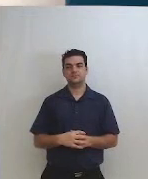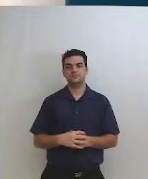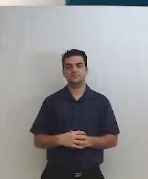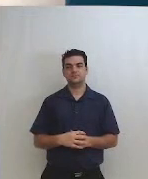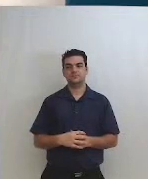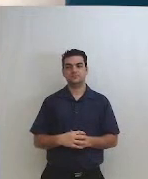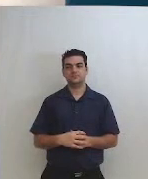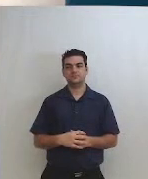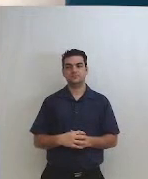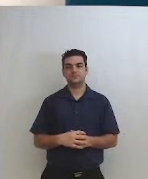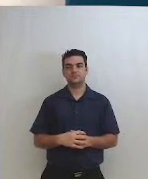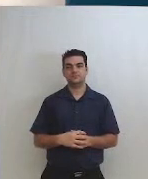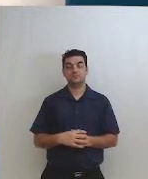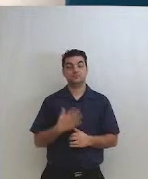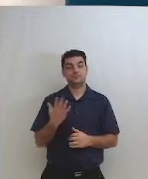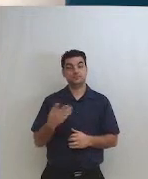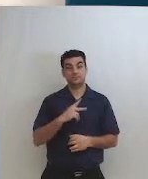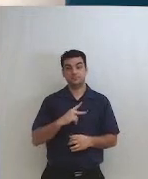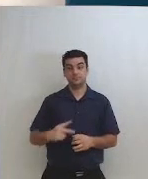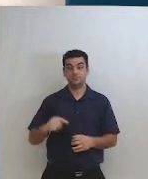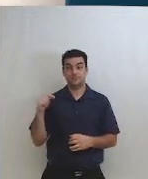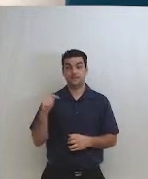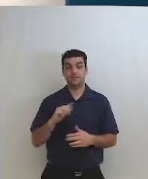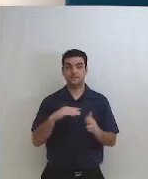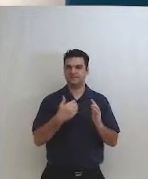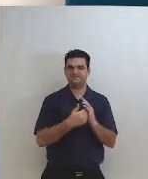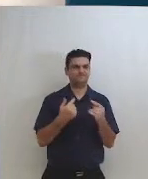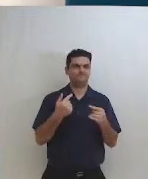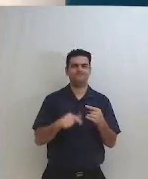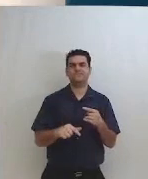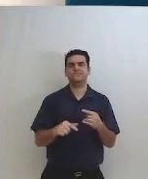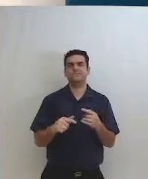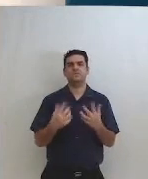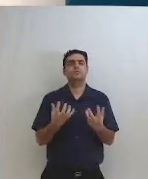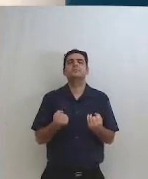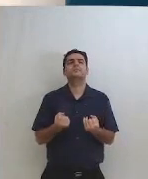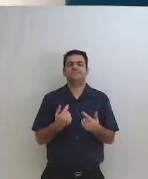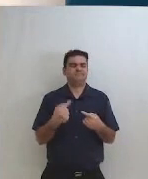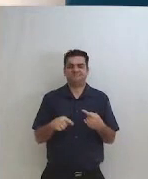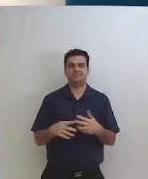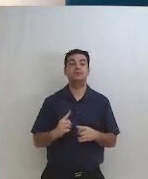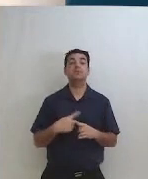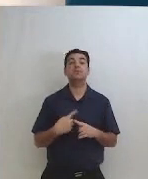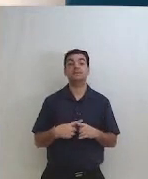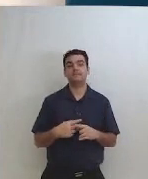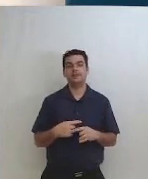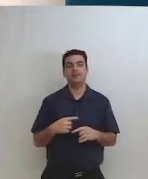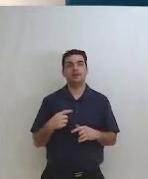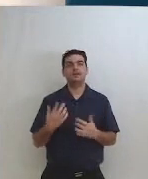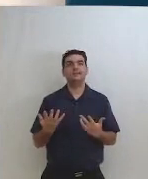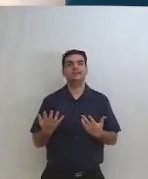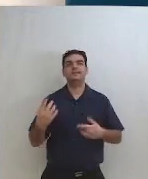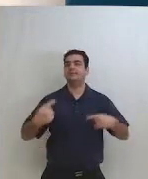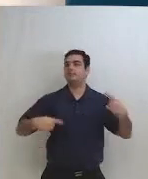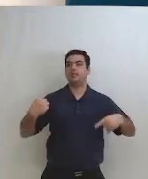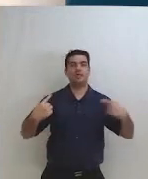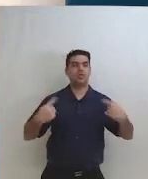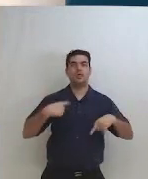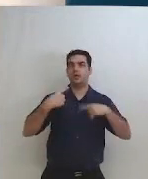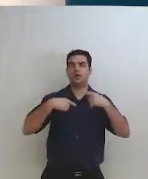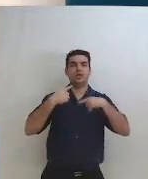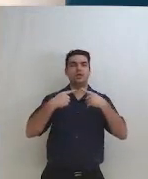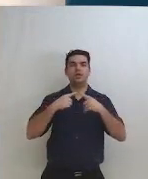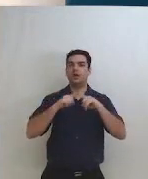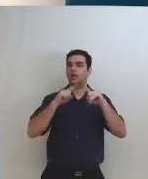Senhor presidente, os presentes embargos não comportam acolhimento. Insurge o embargante contra a suposta omissão no acordo que julgou anteriores embargos